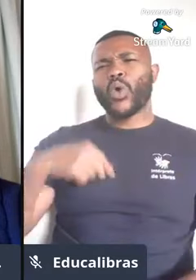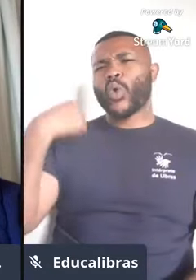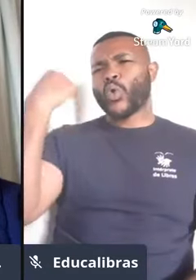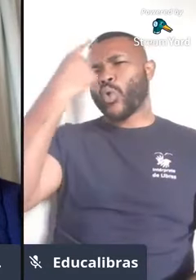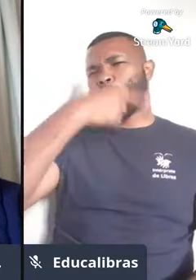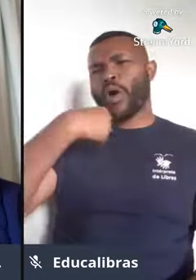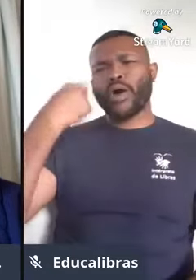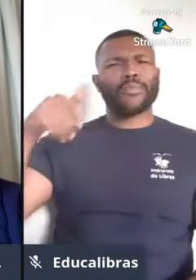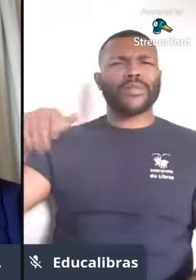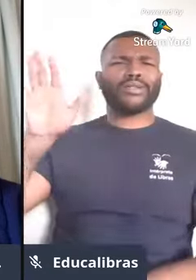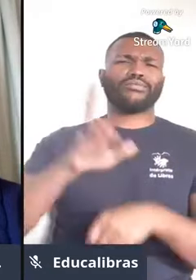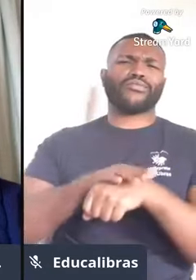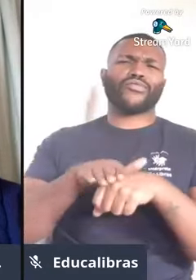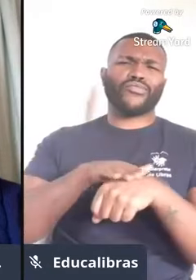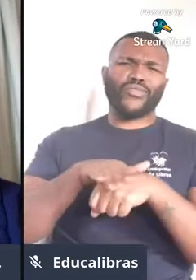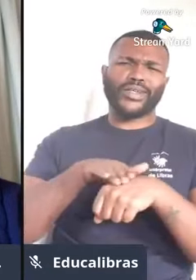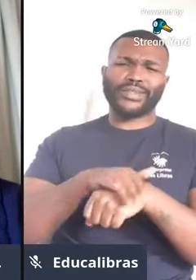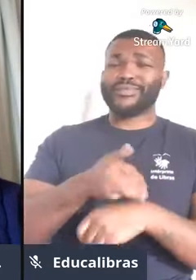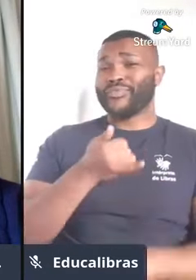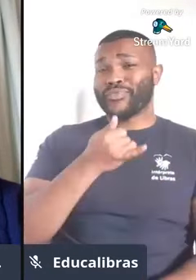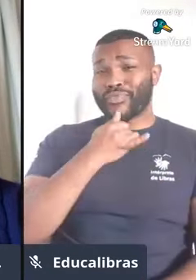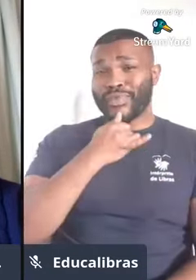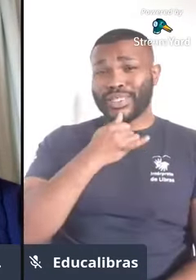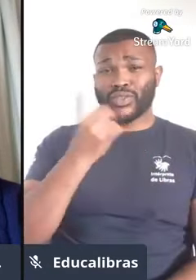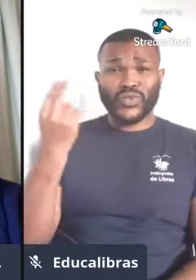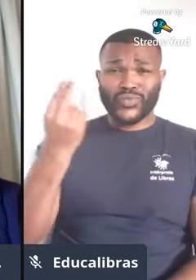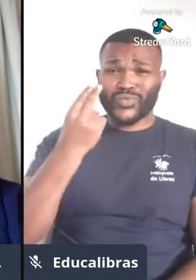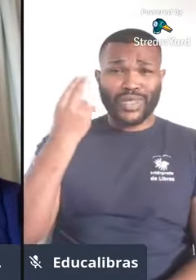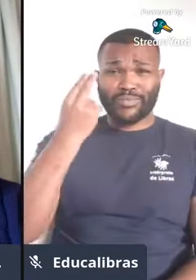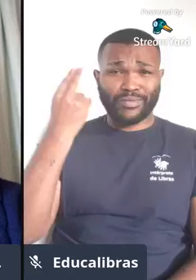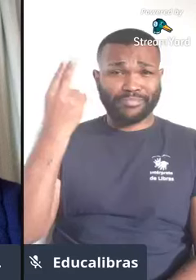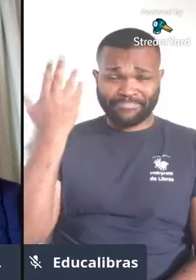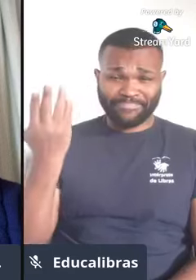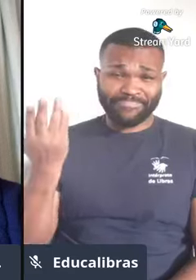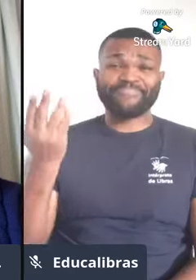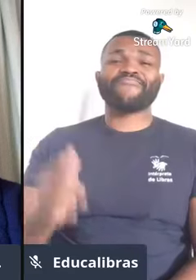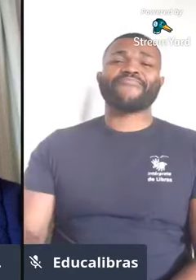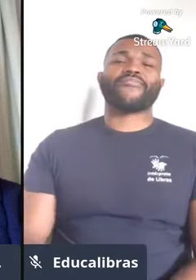mas, infelizmente, não vamos ter esse tempo.